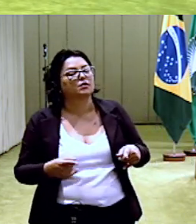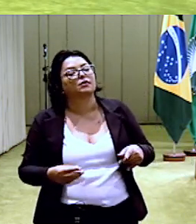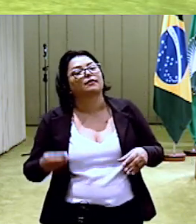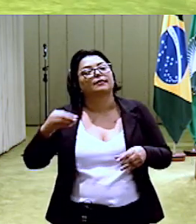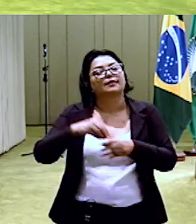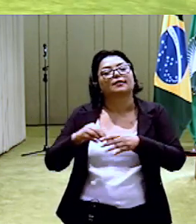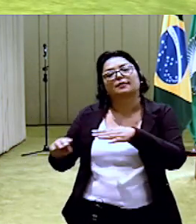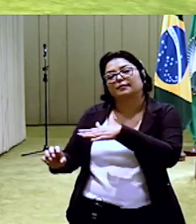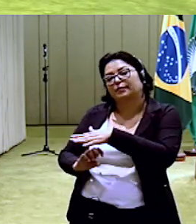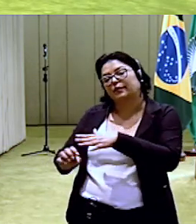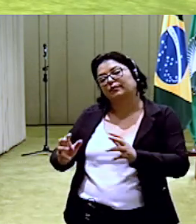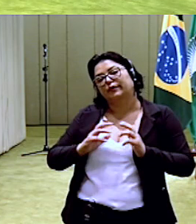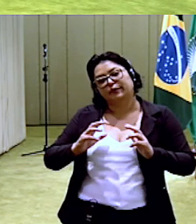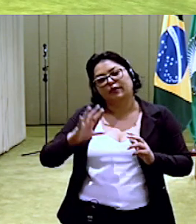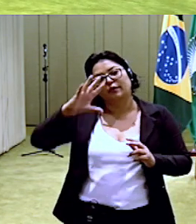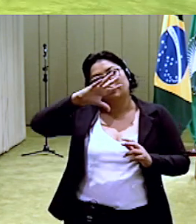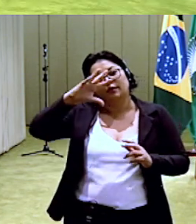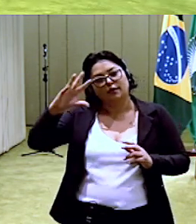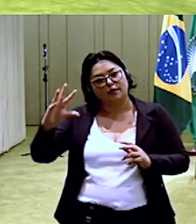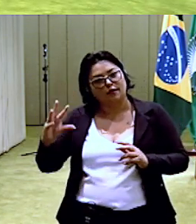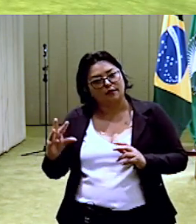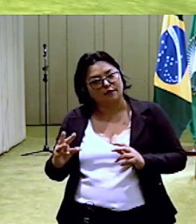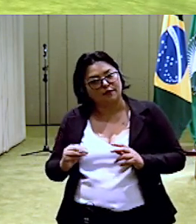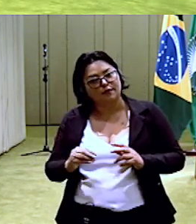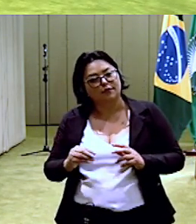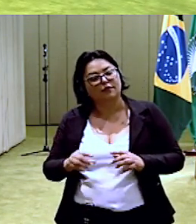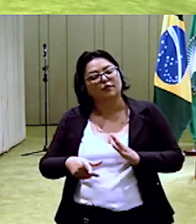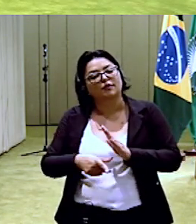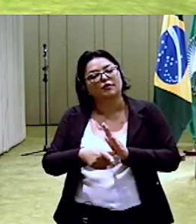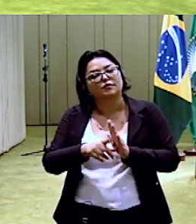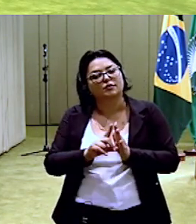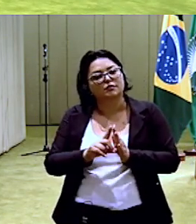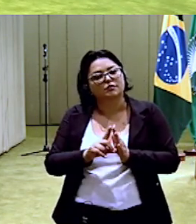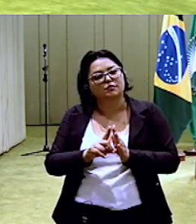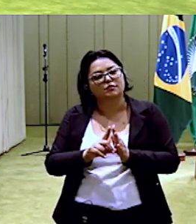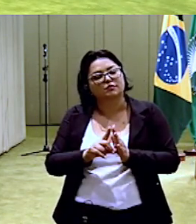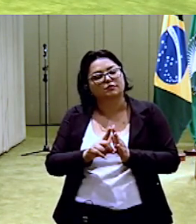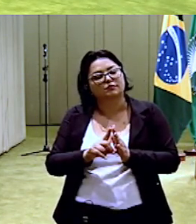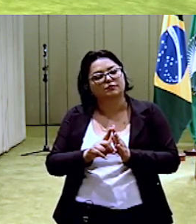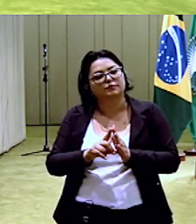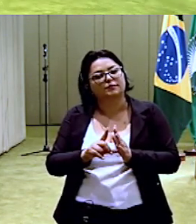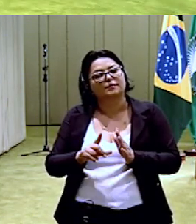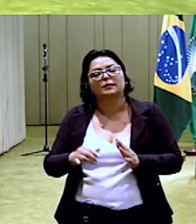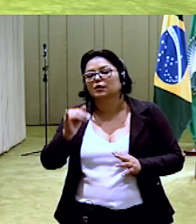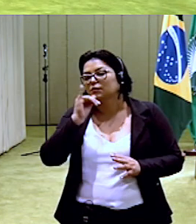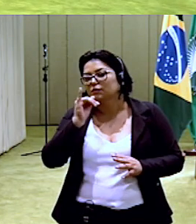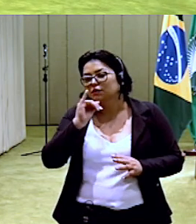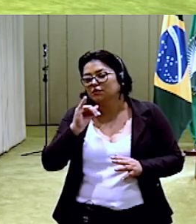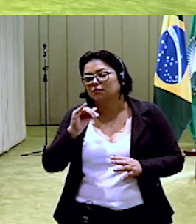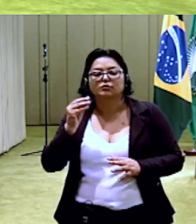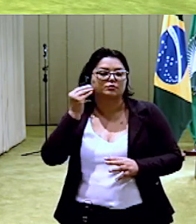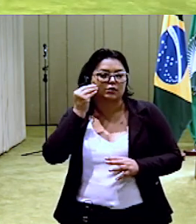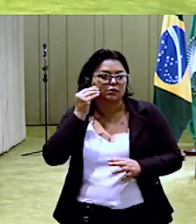setor privado em África, eu gostaria de, talvez antes de entrar numas exemplos